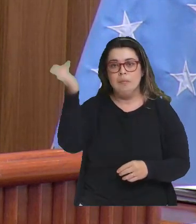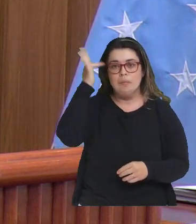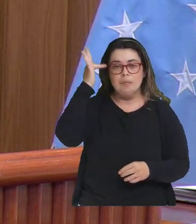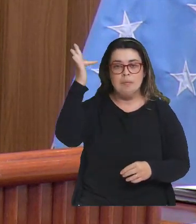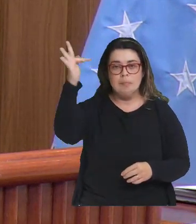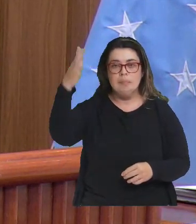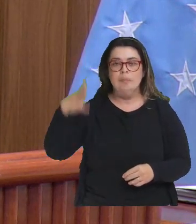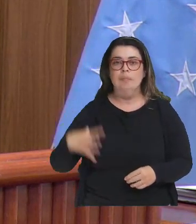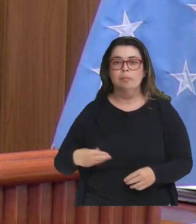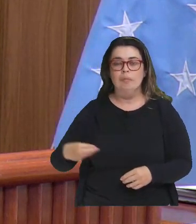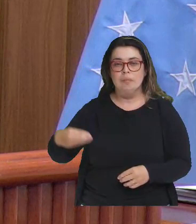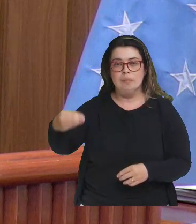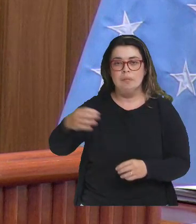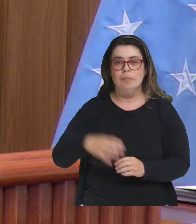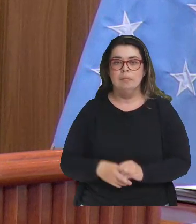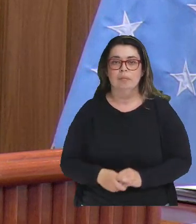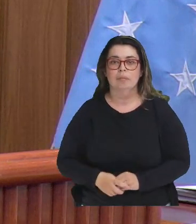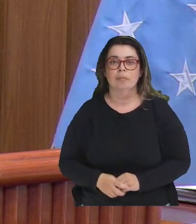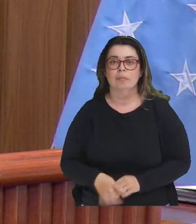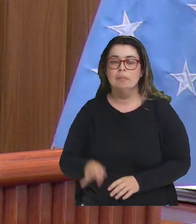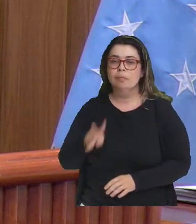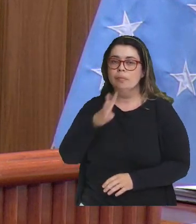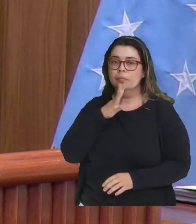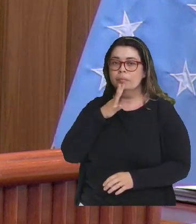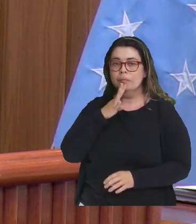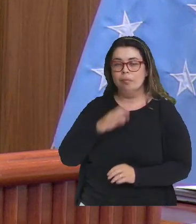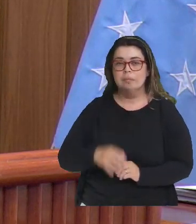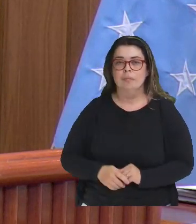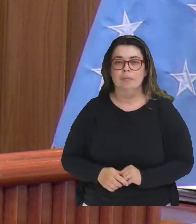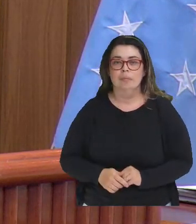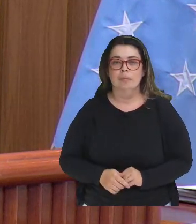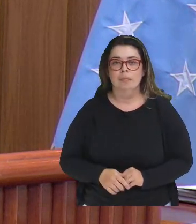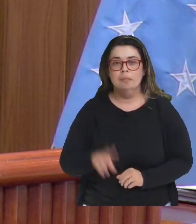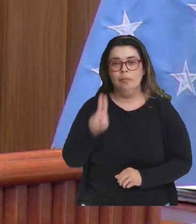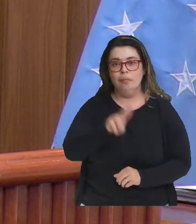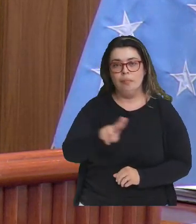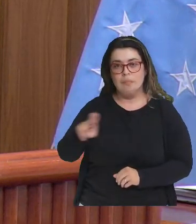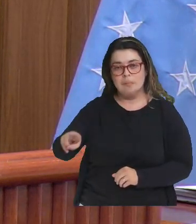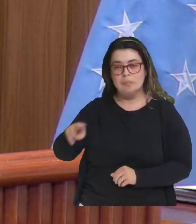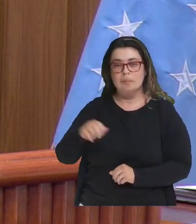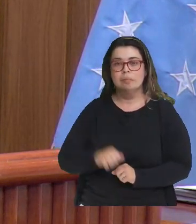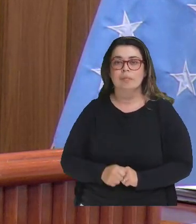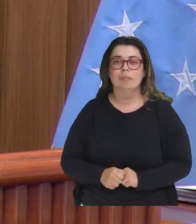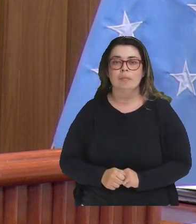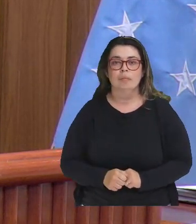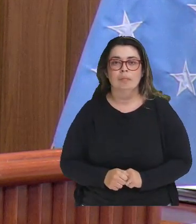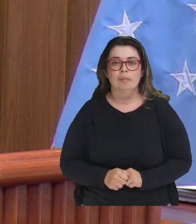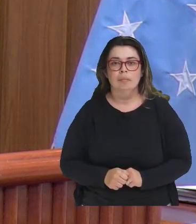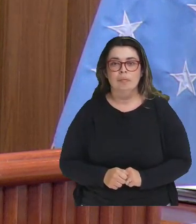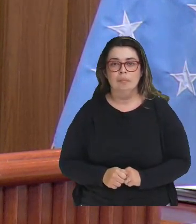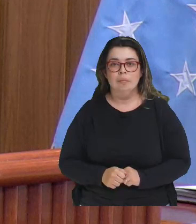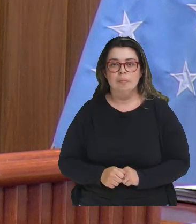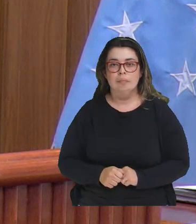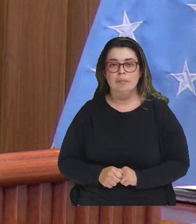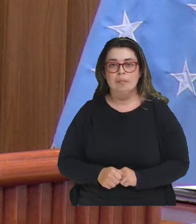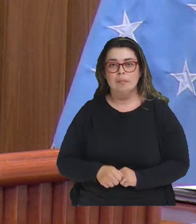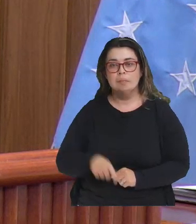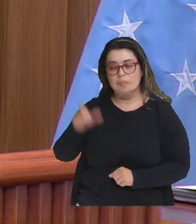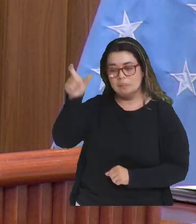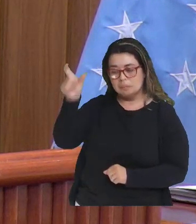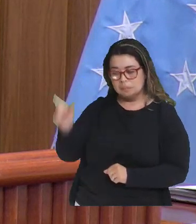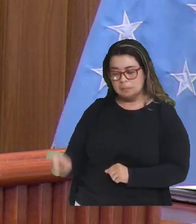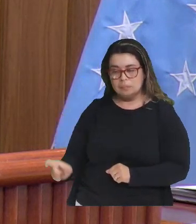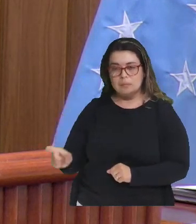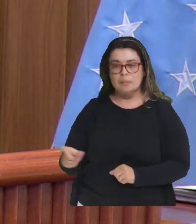ter acesso com maior facilidade aos nomes daqueles que foram essenciais para